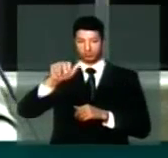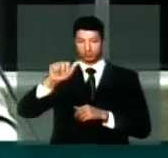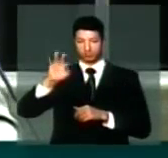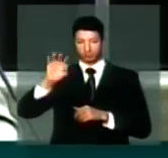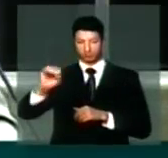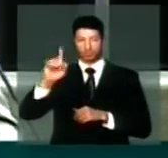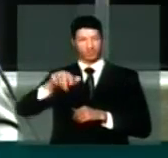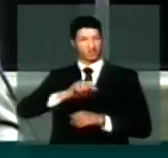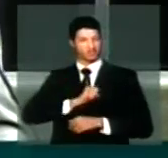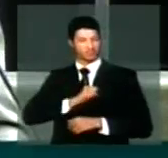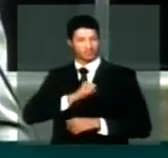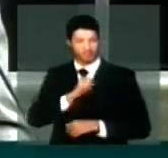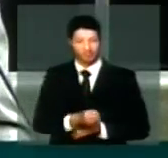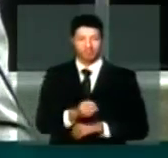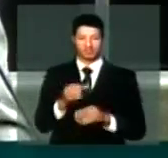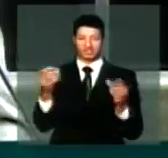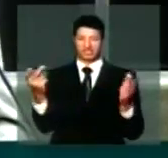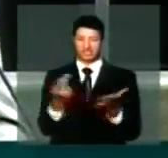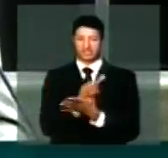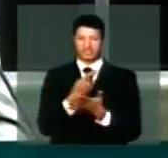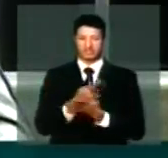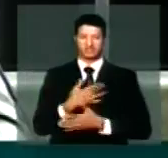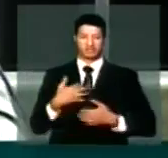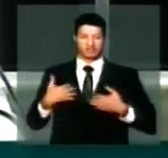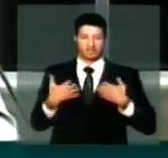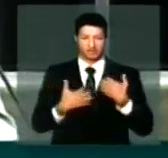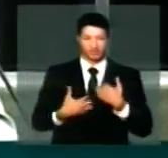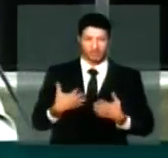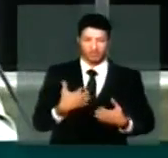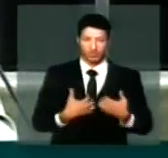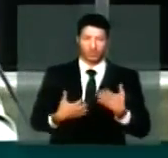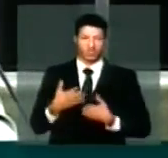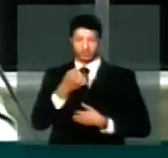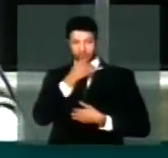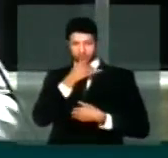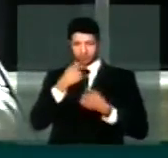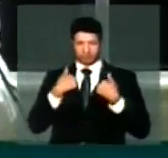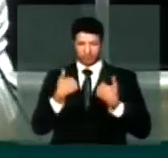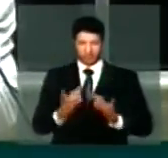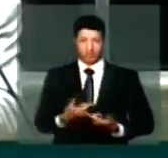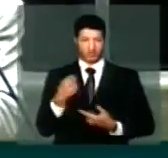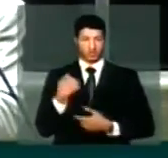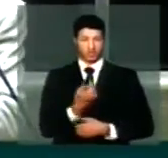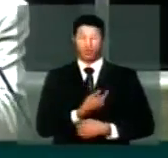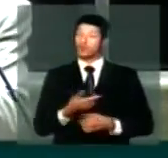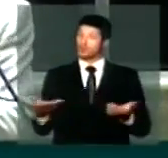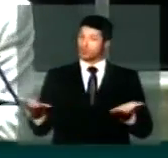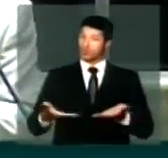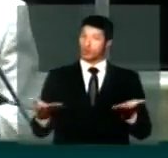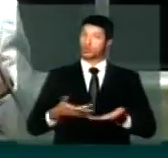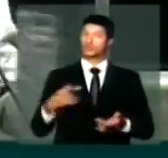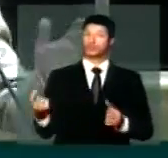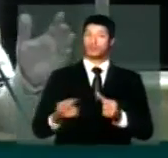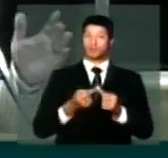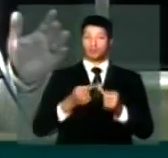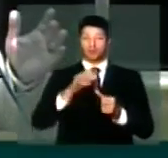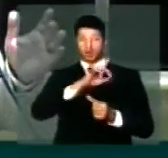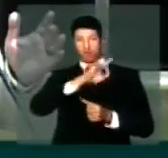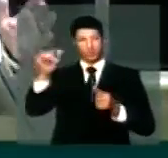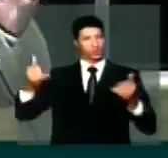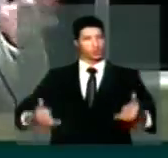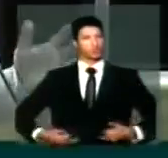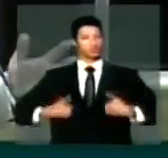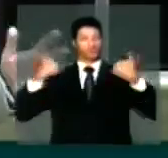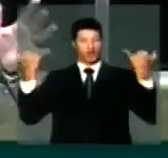Seria terrível, degradante, angustiante, deprimente que nós hoje, no primeiro dia de